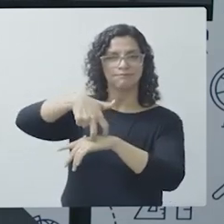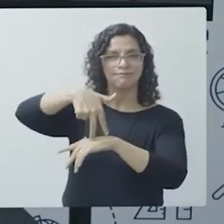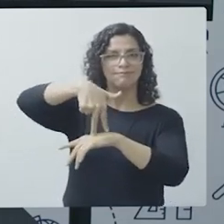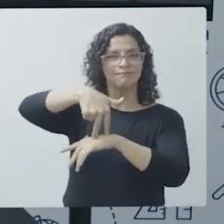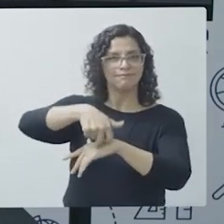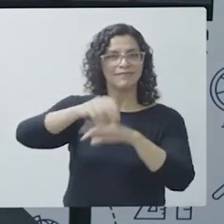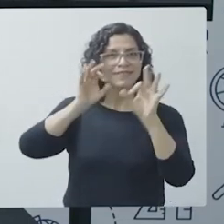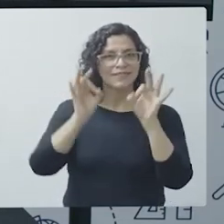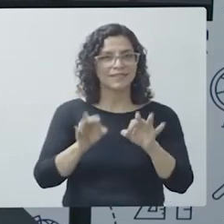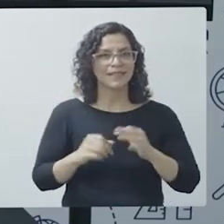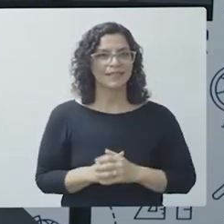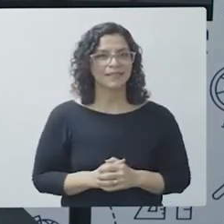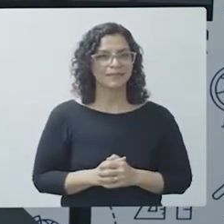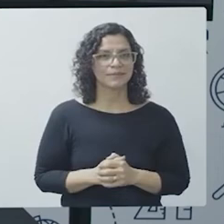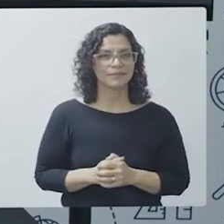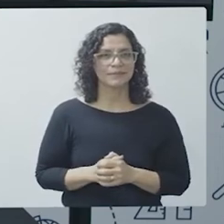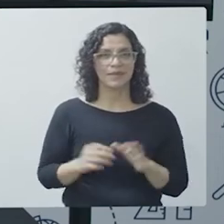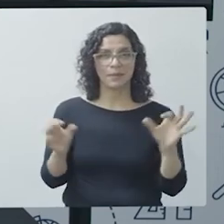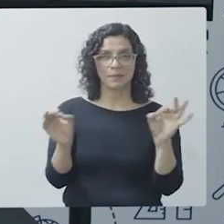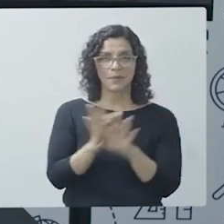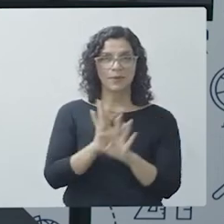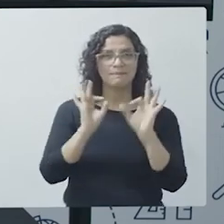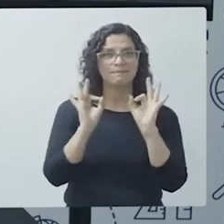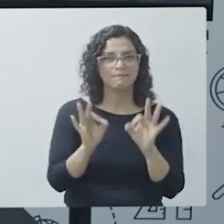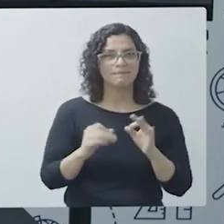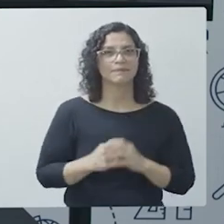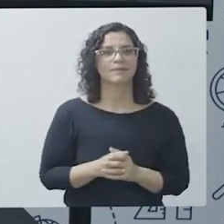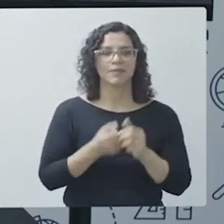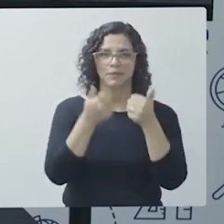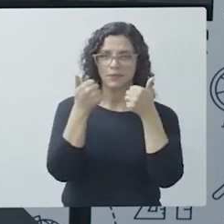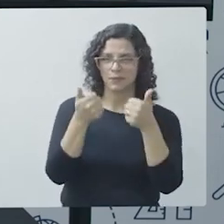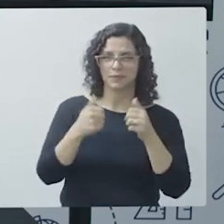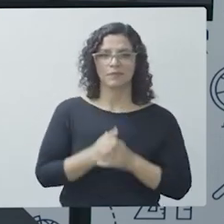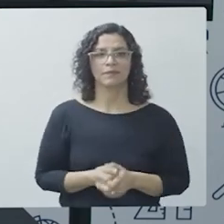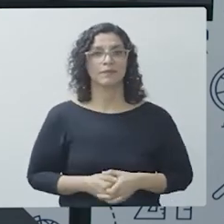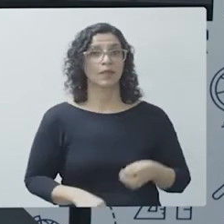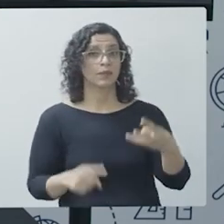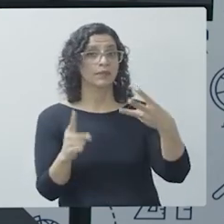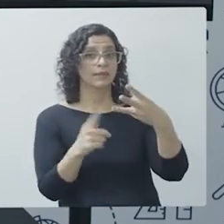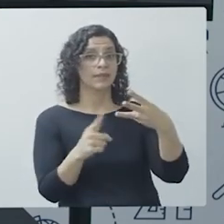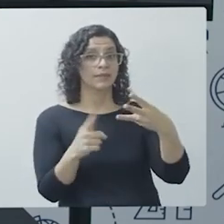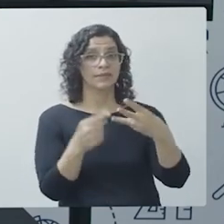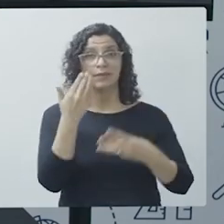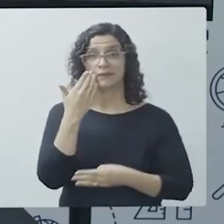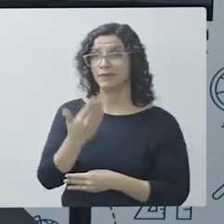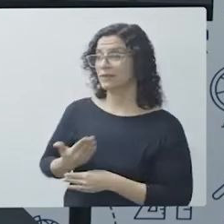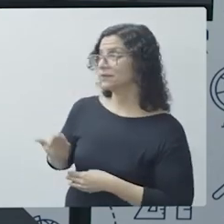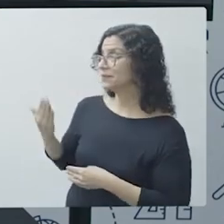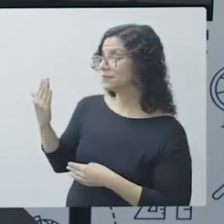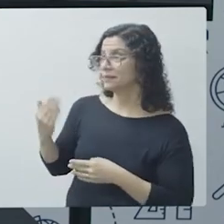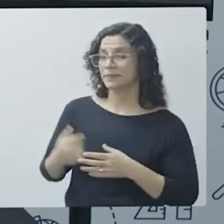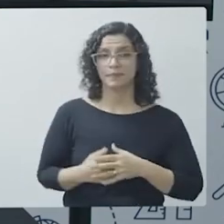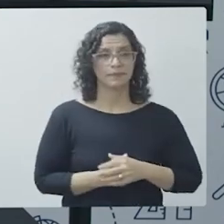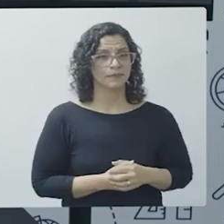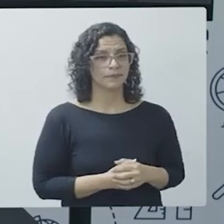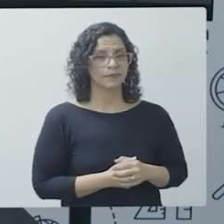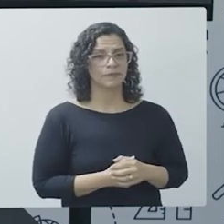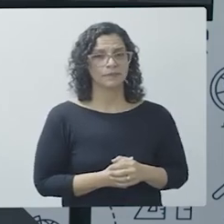joelho. Certo? Essa posição? Muito bem. Vamos para a próxima.